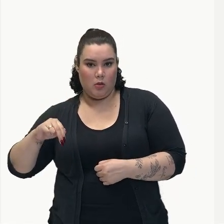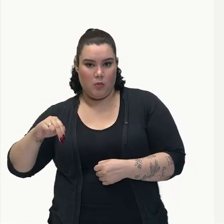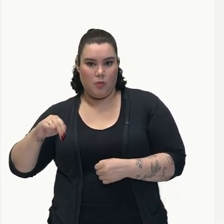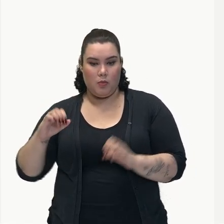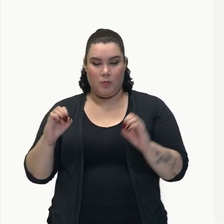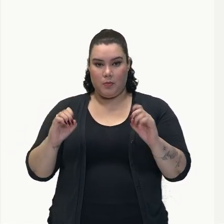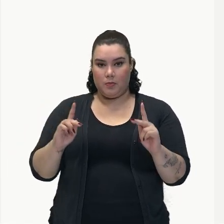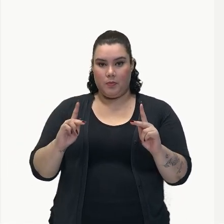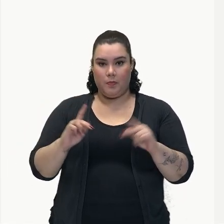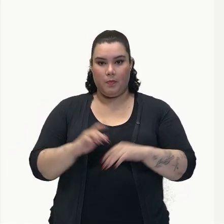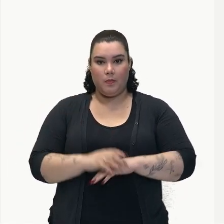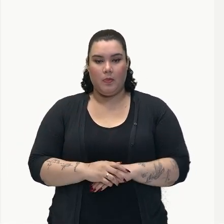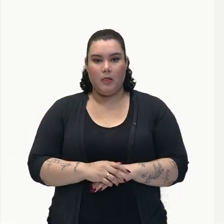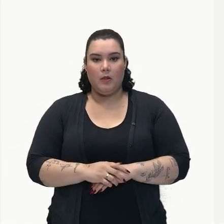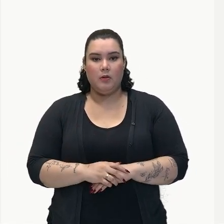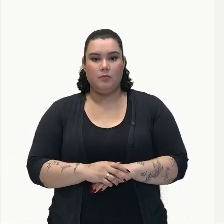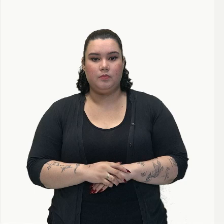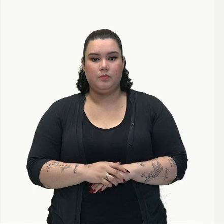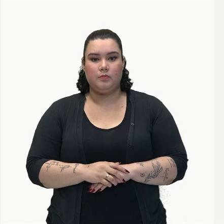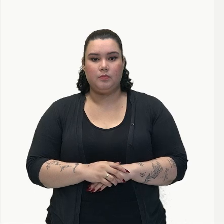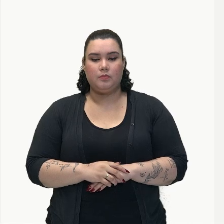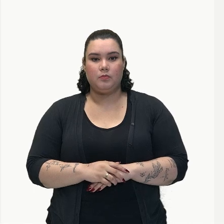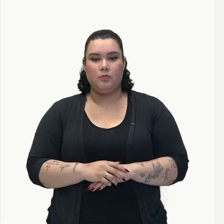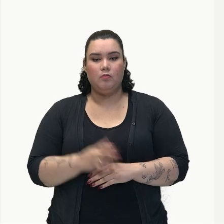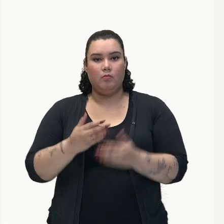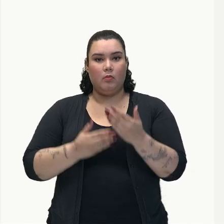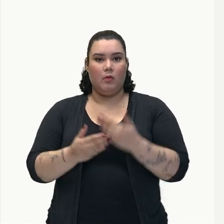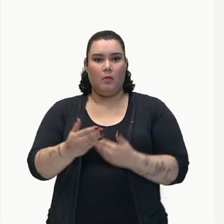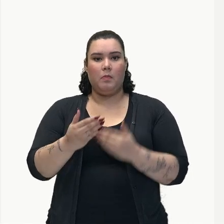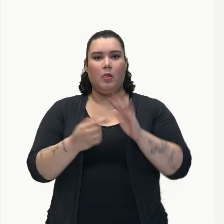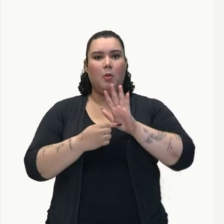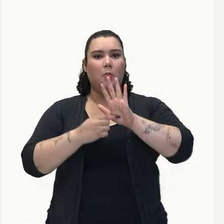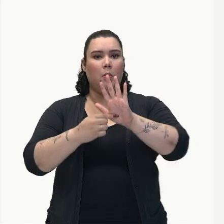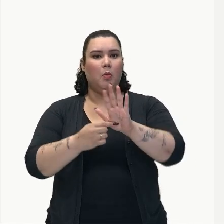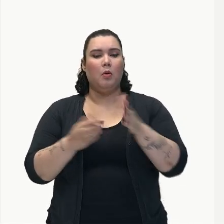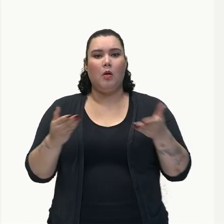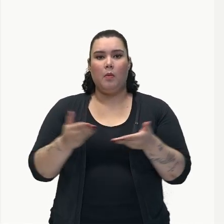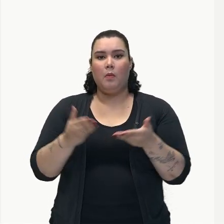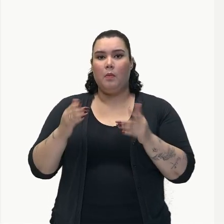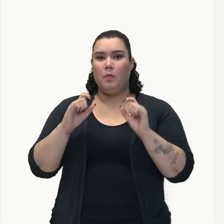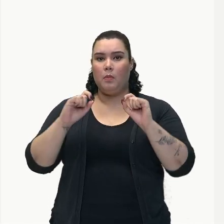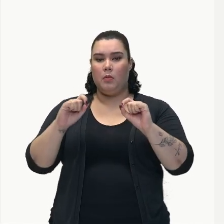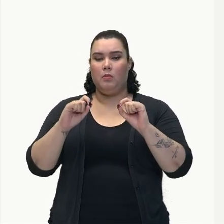ok? Eu trouxe aqui para vocês, na verdade,